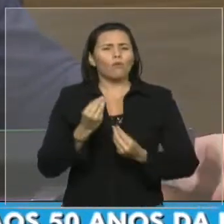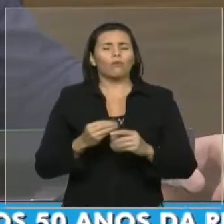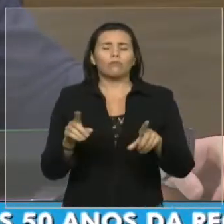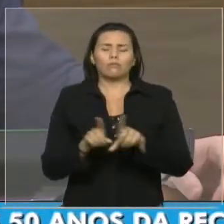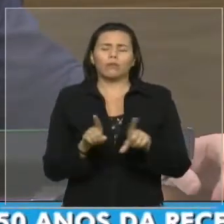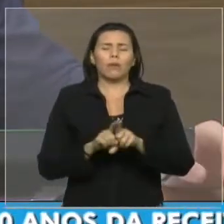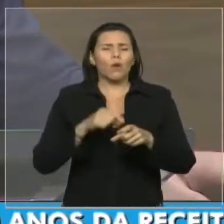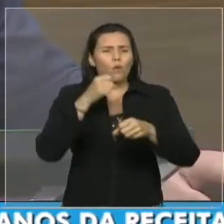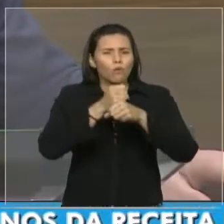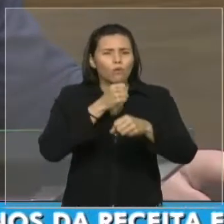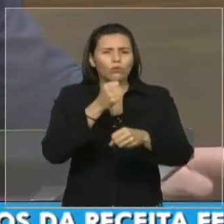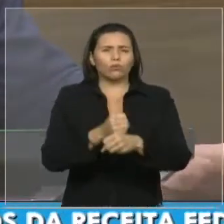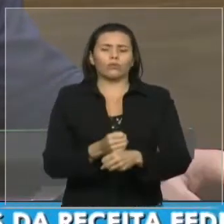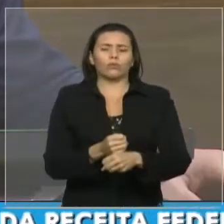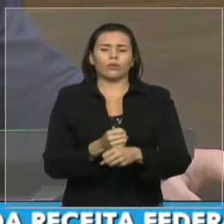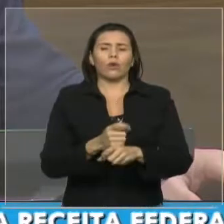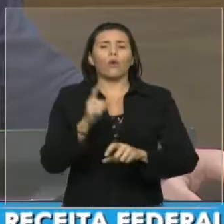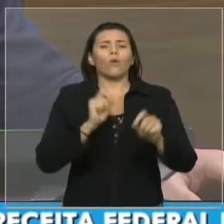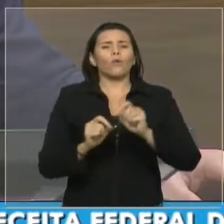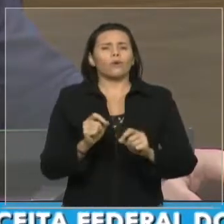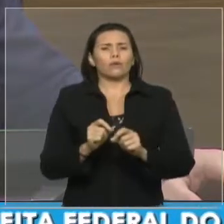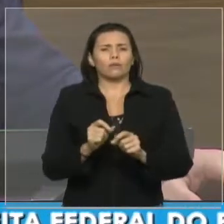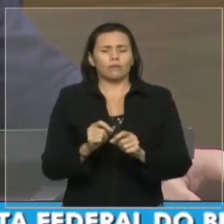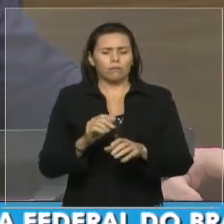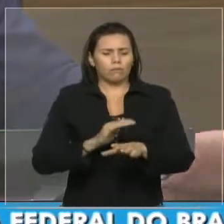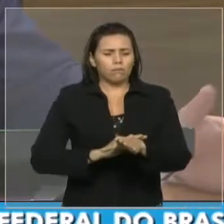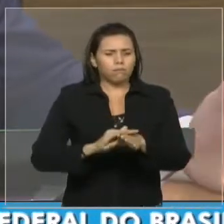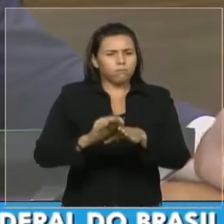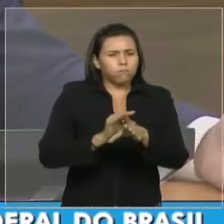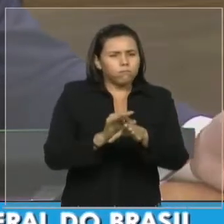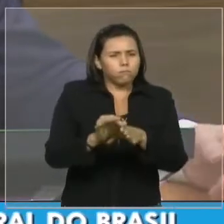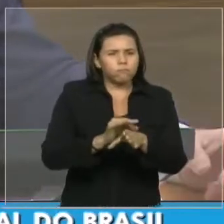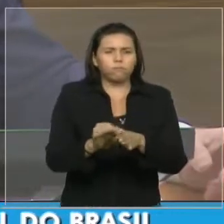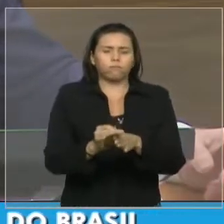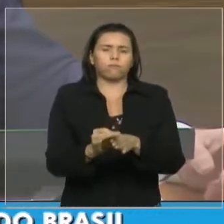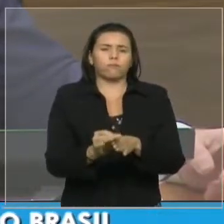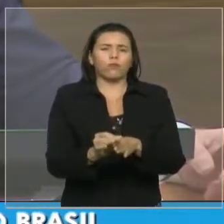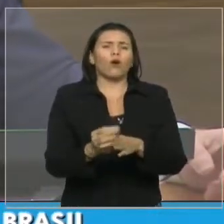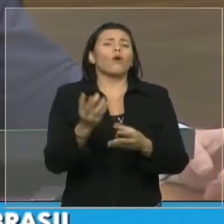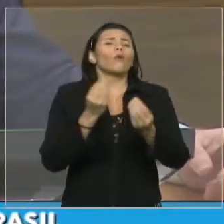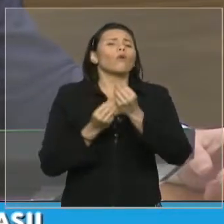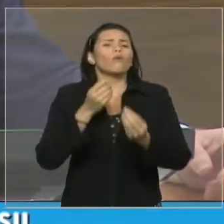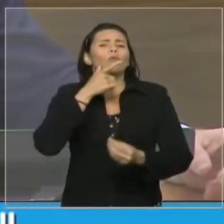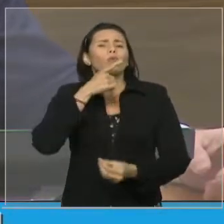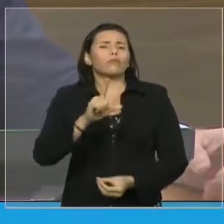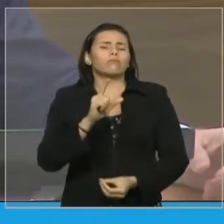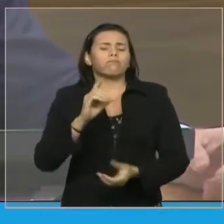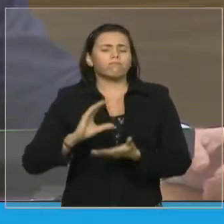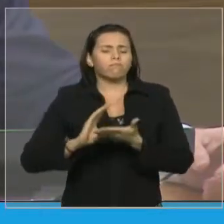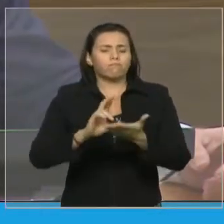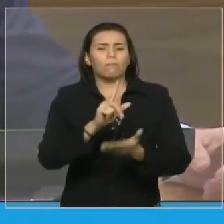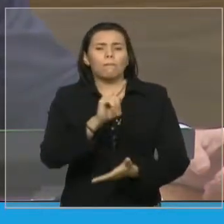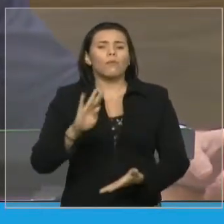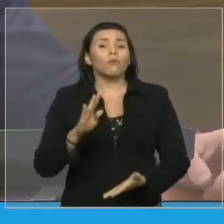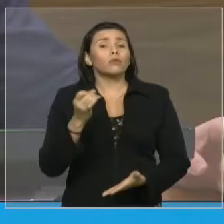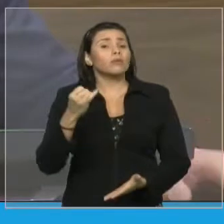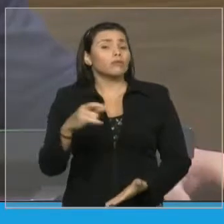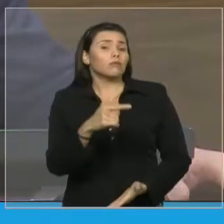mantidas as estradas do país, não fosse esse trabalho feito de forma